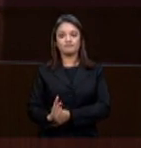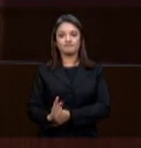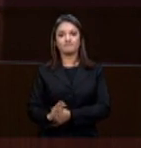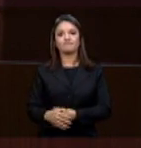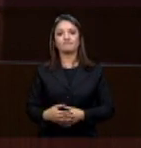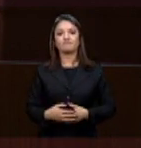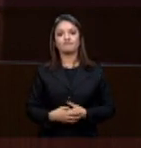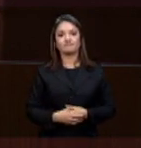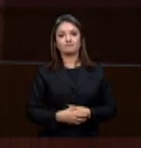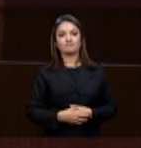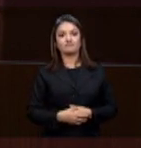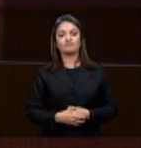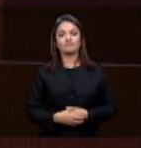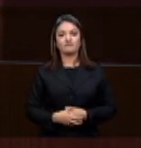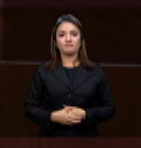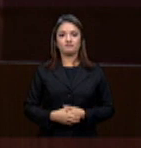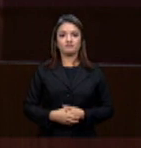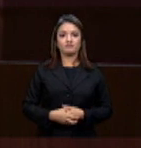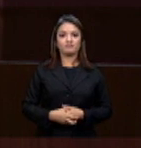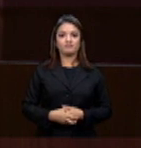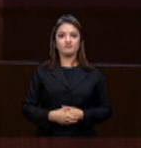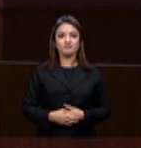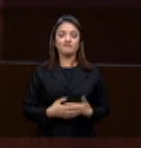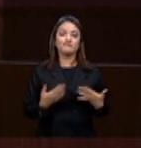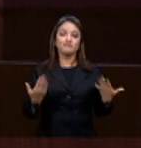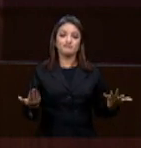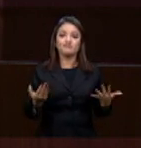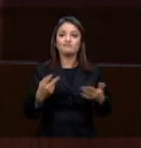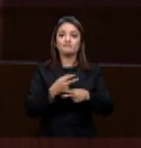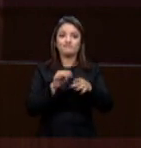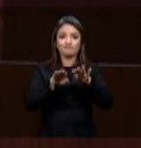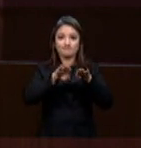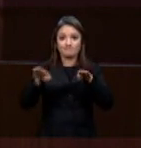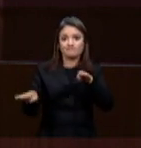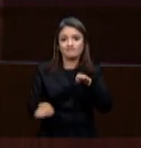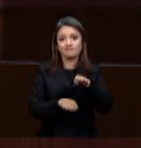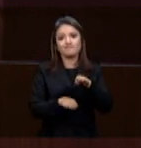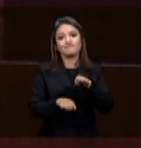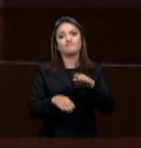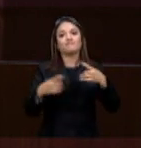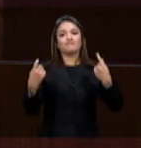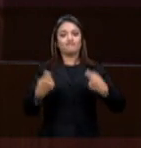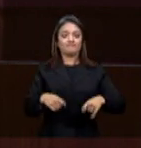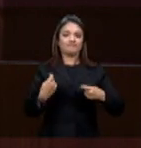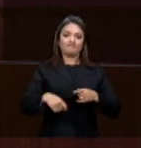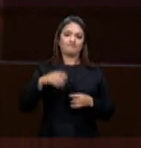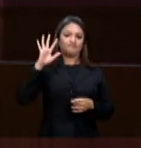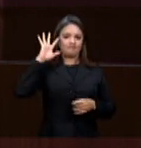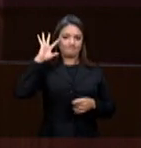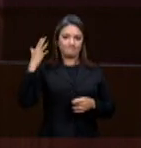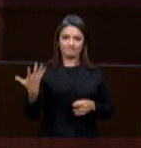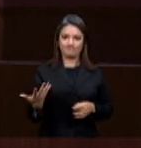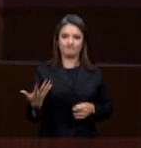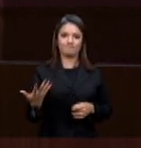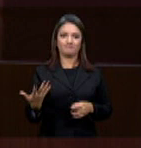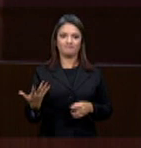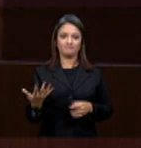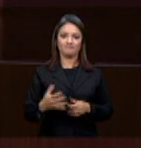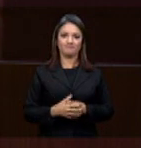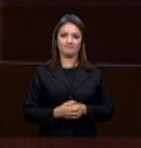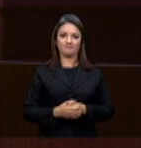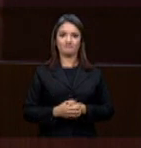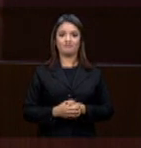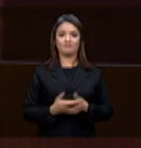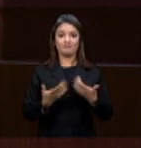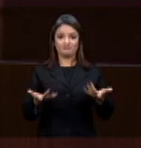agenda né ou são as desigualdades a serem superadas E aí eu fecho o capítulo de